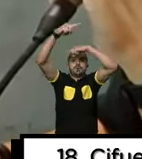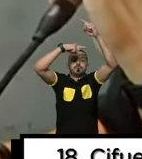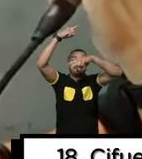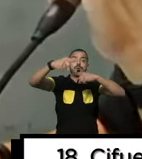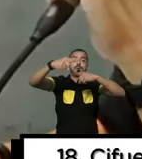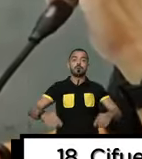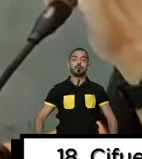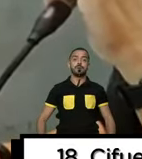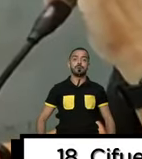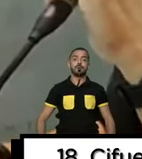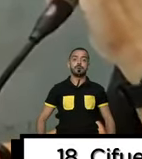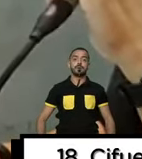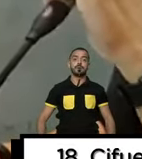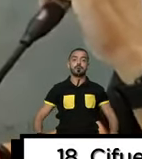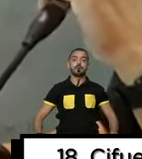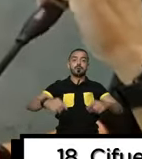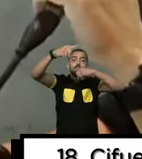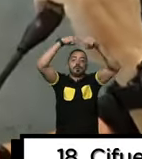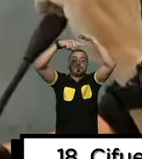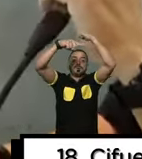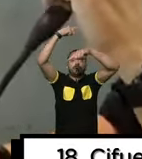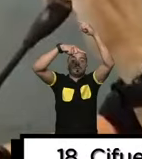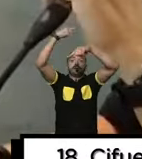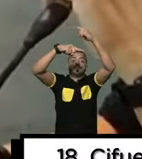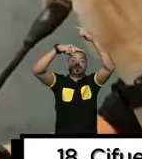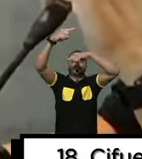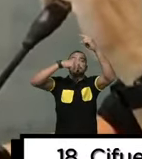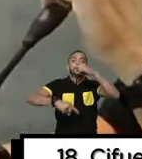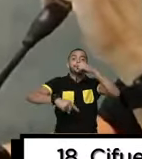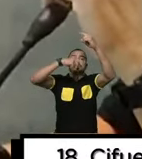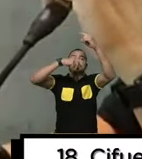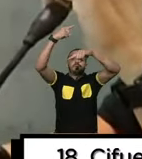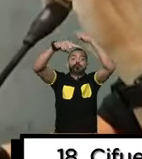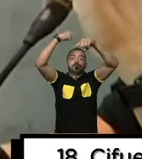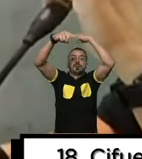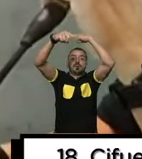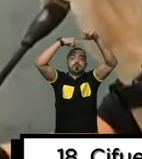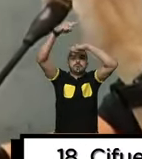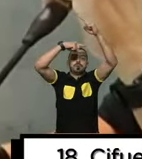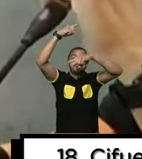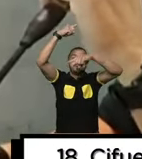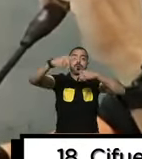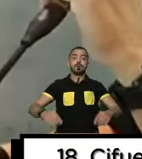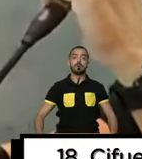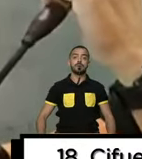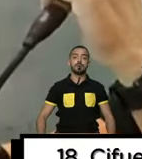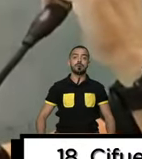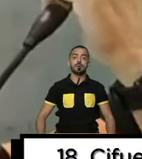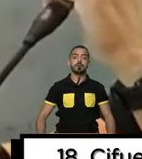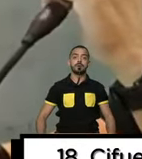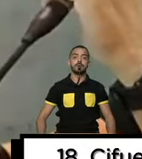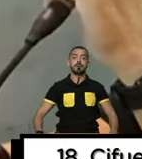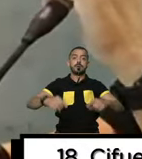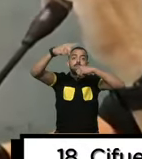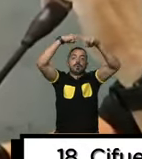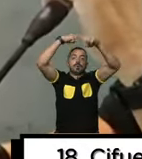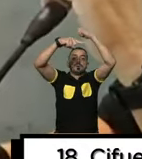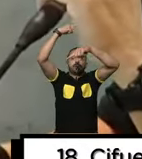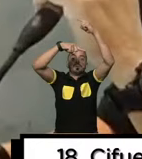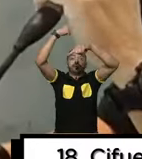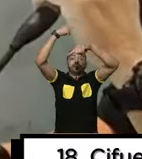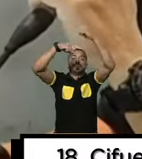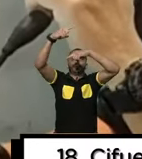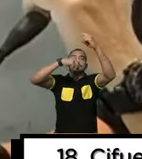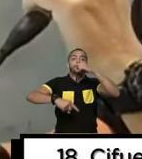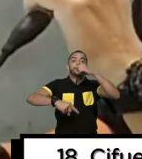daqui a pouco começar a levantar a bola na área do Atlético madeira é saída de bola do Atlético para o Arana Olha o varana vai dar aquela despachada pra frente